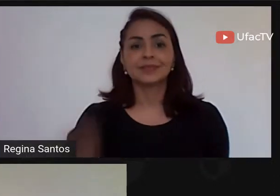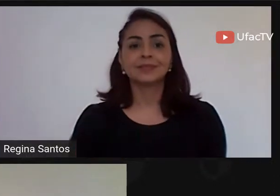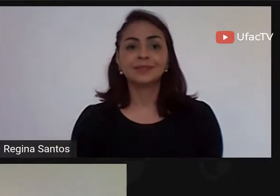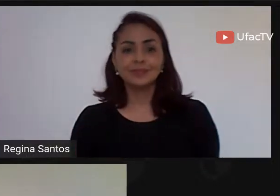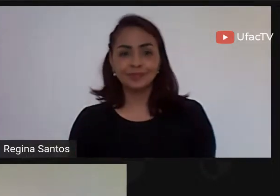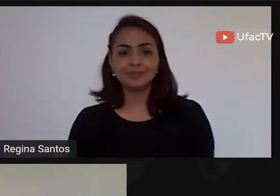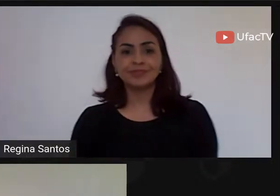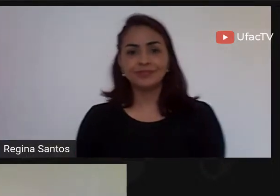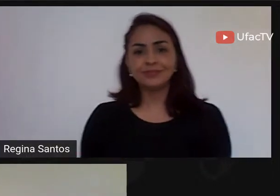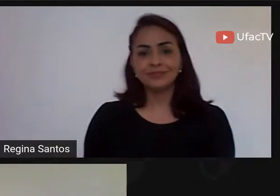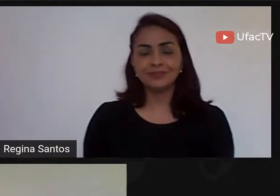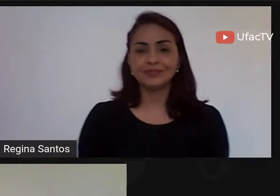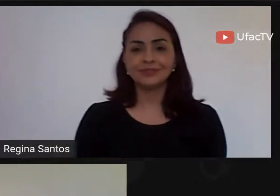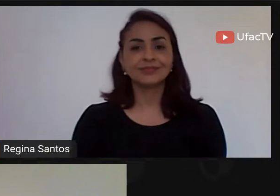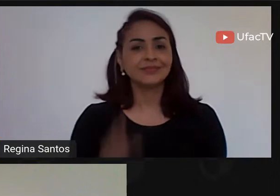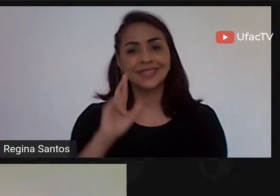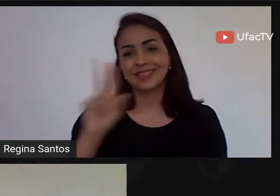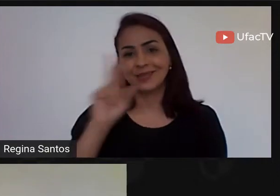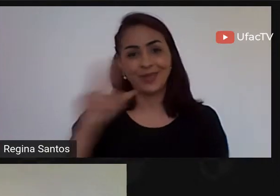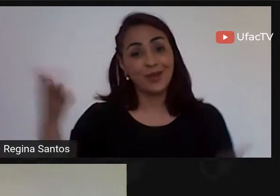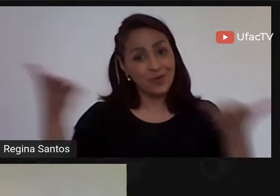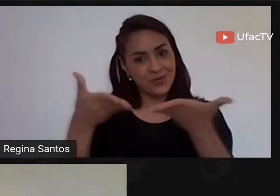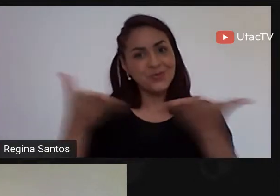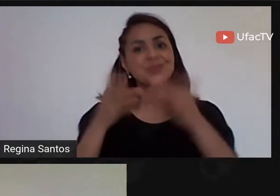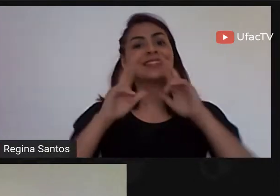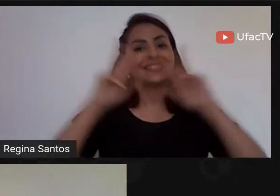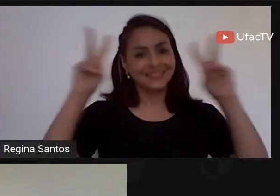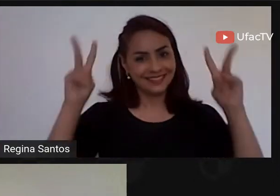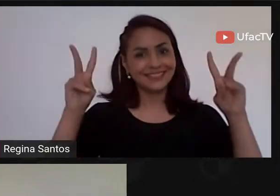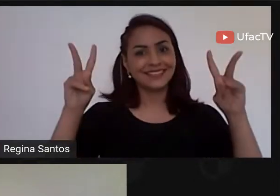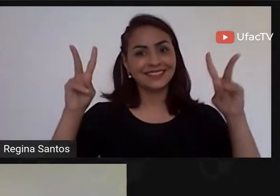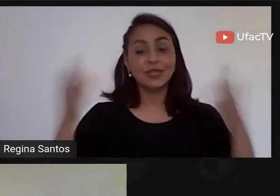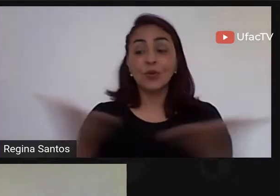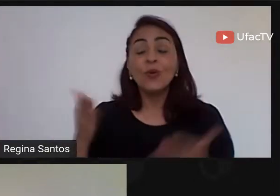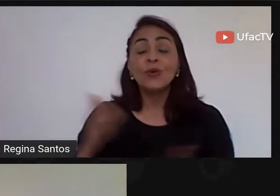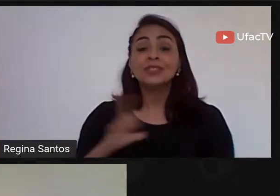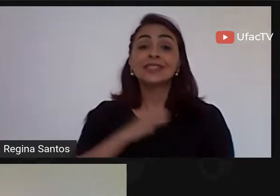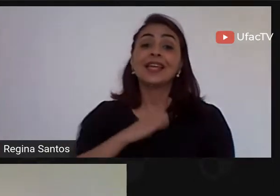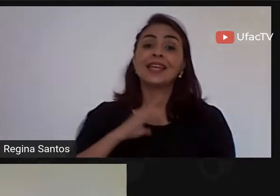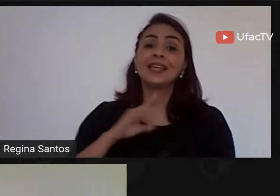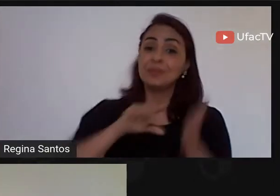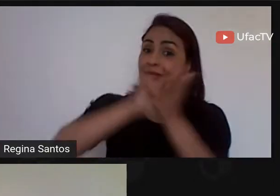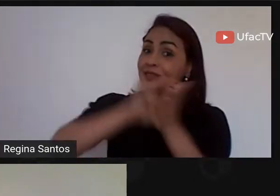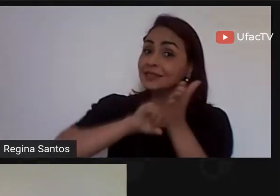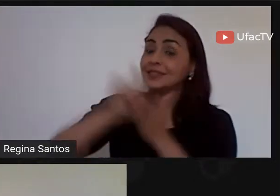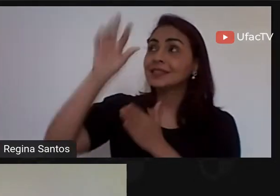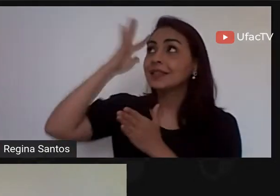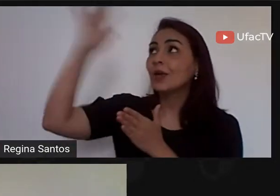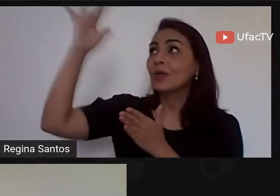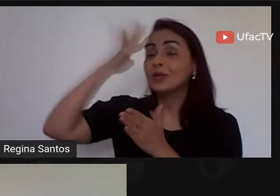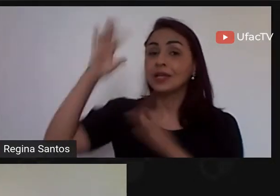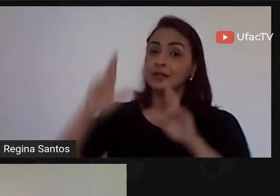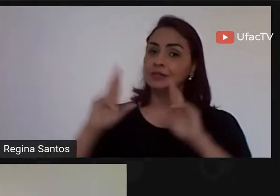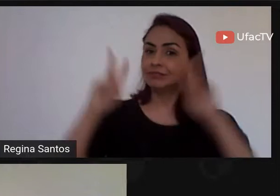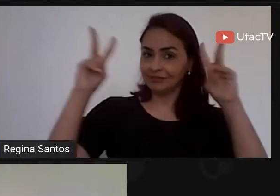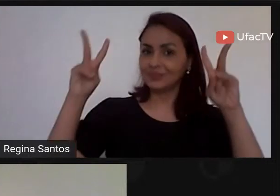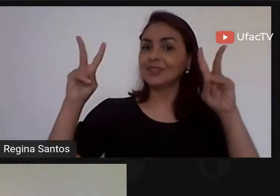certamente não é, as teorias avançaram, os estudos avançaram, e nós hoje vivemos